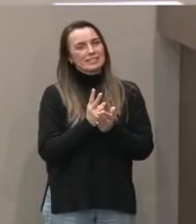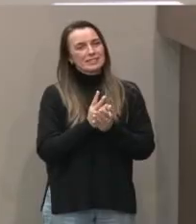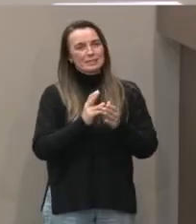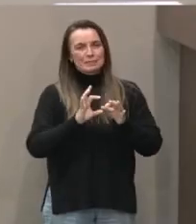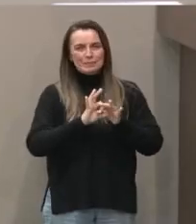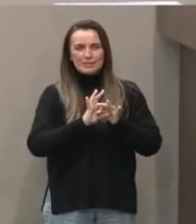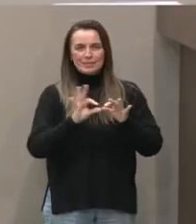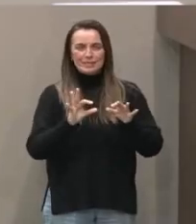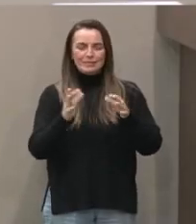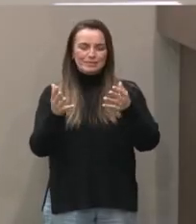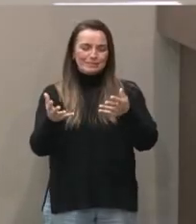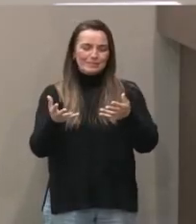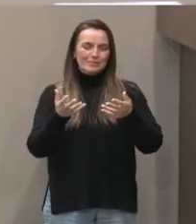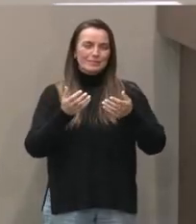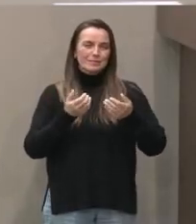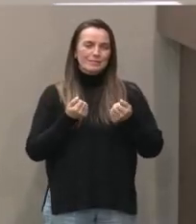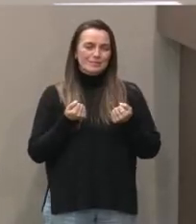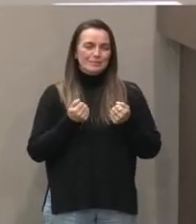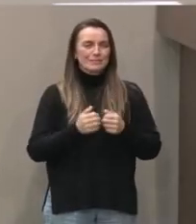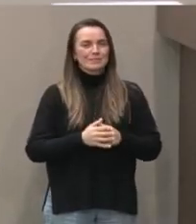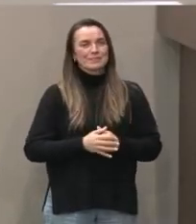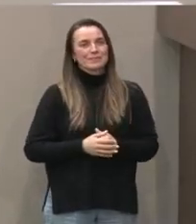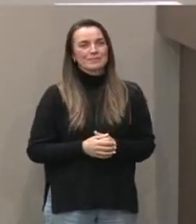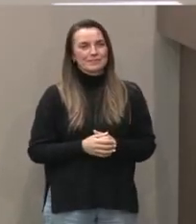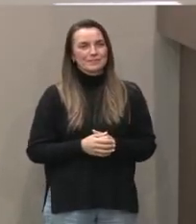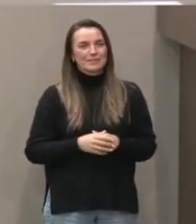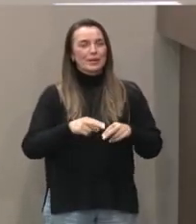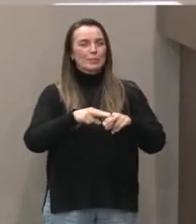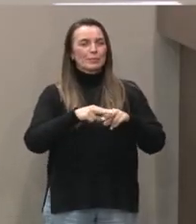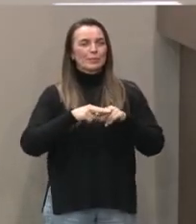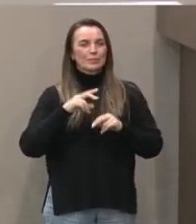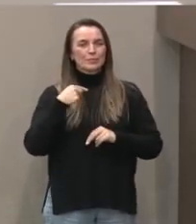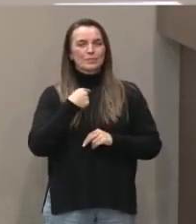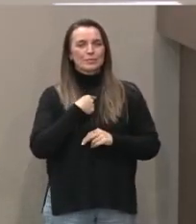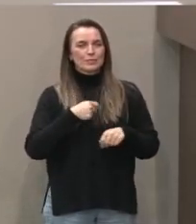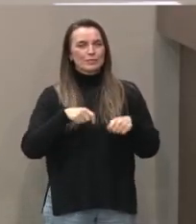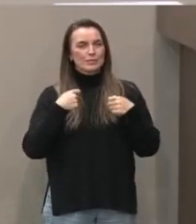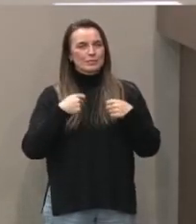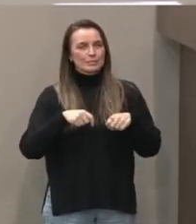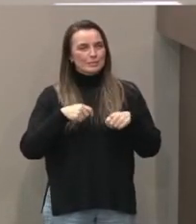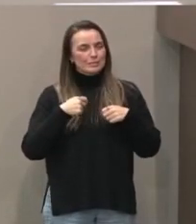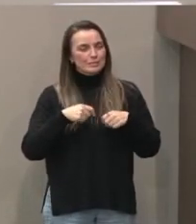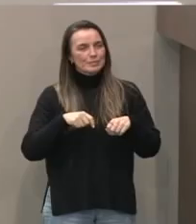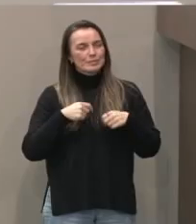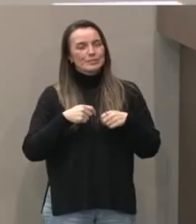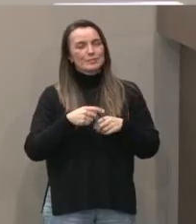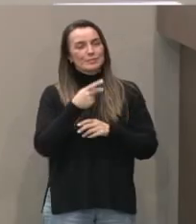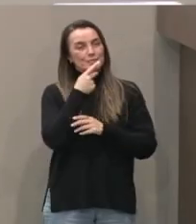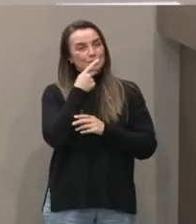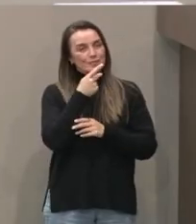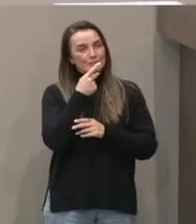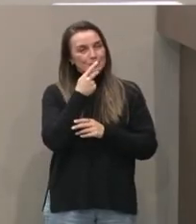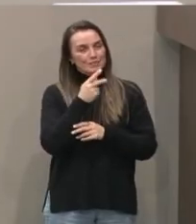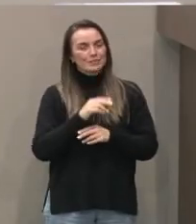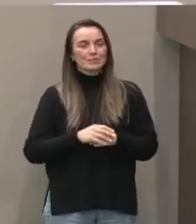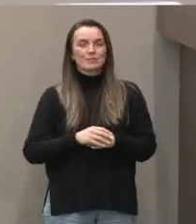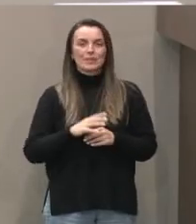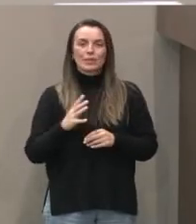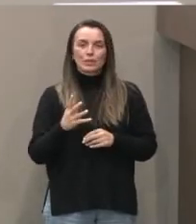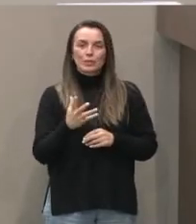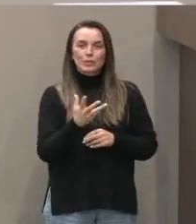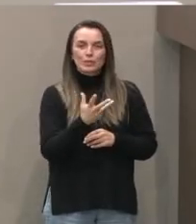suas portas abertas. E é por isso que nós precisamos fazer menção a todos os